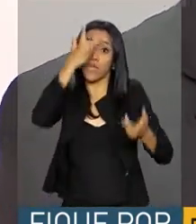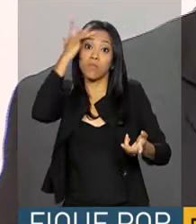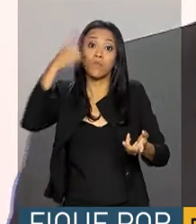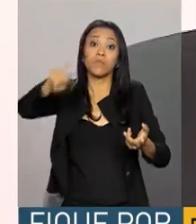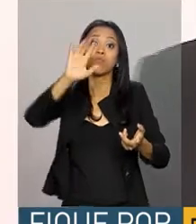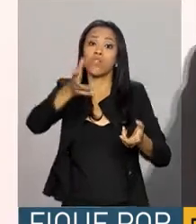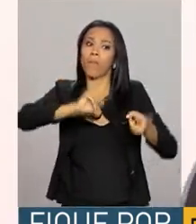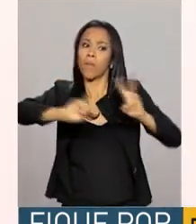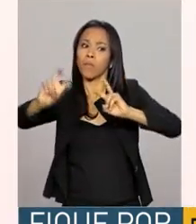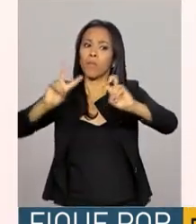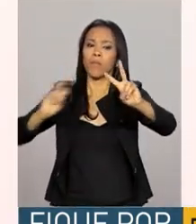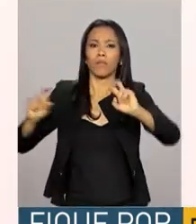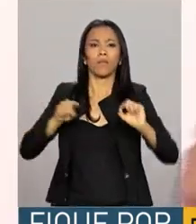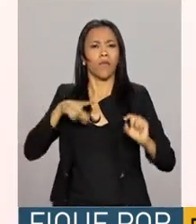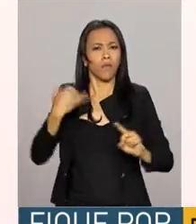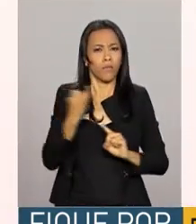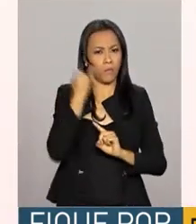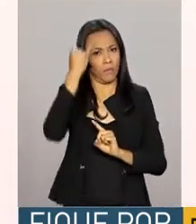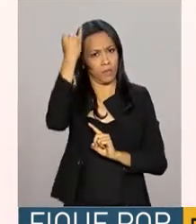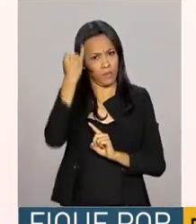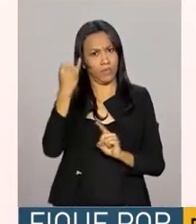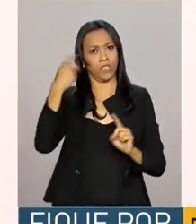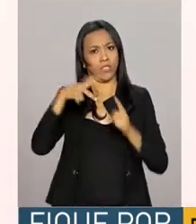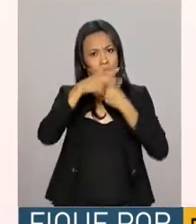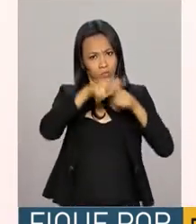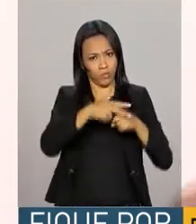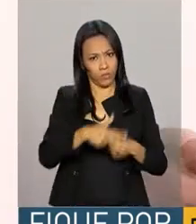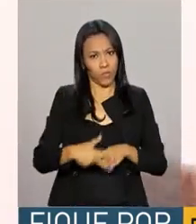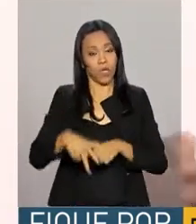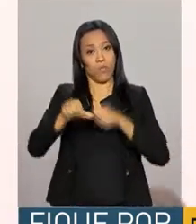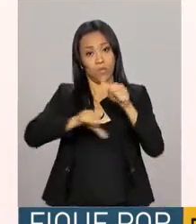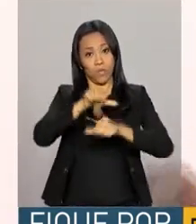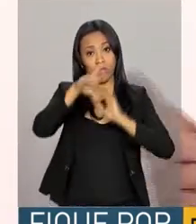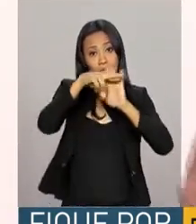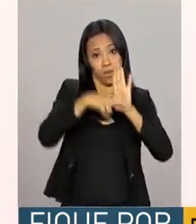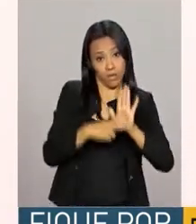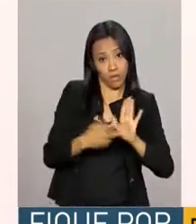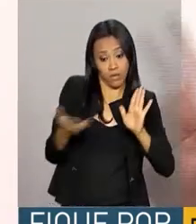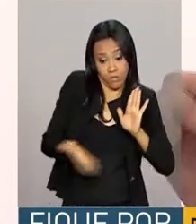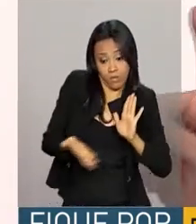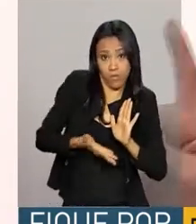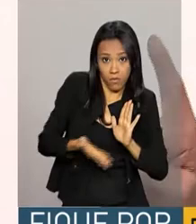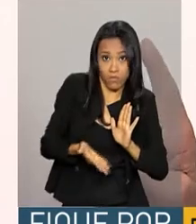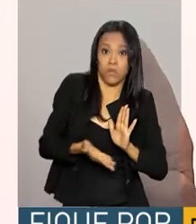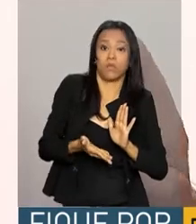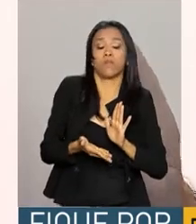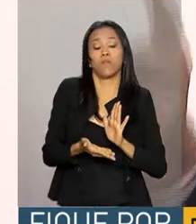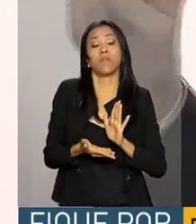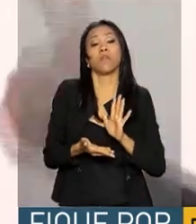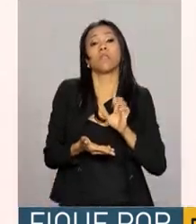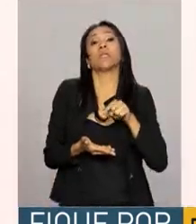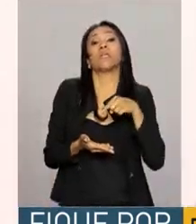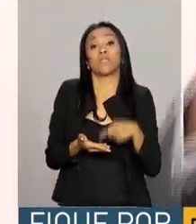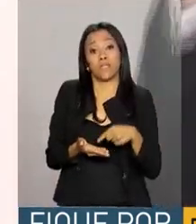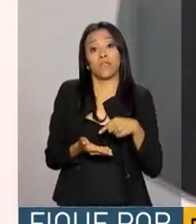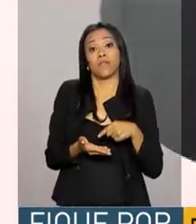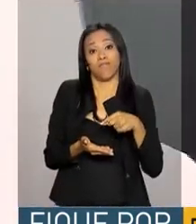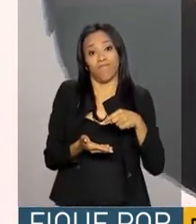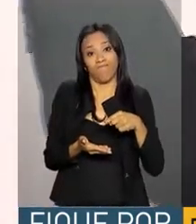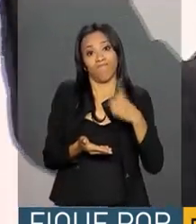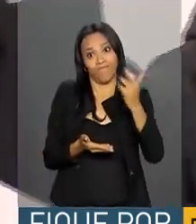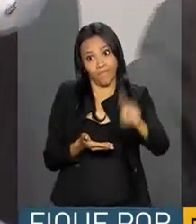que é fundamental fazer se uma reforma agora e certa e seguramente fazendo-a agora ainda assim é preciso